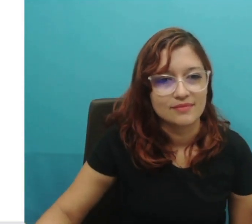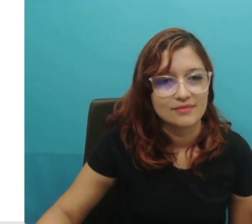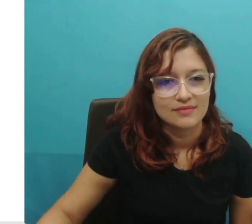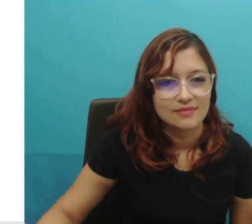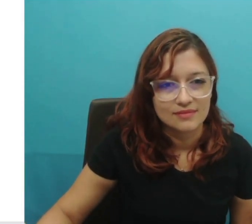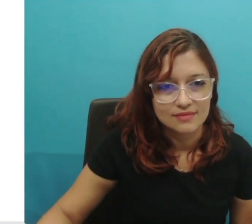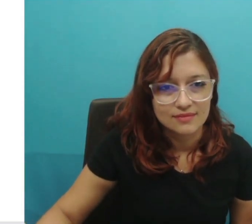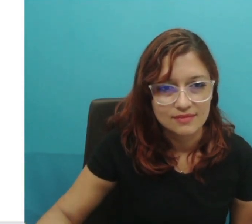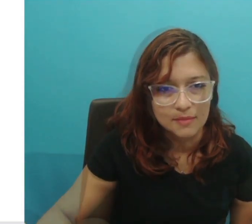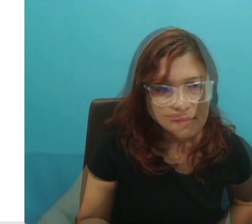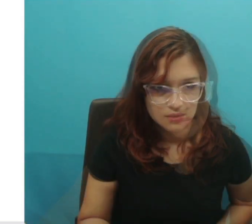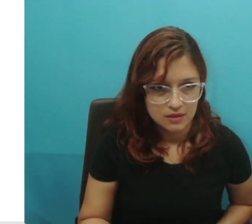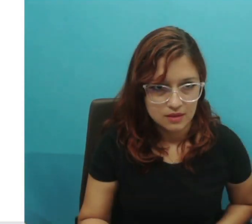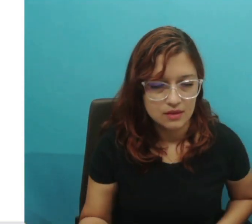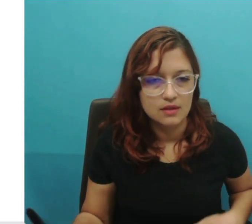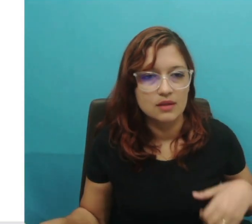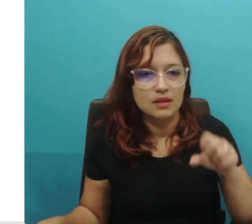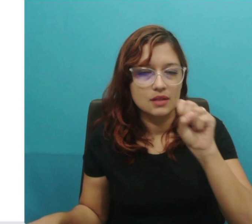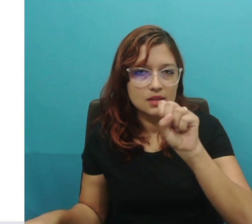entender, claro.